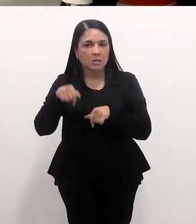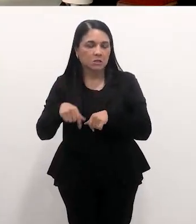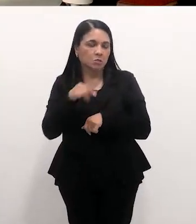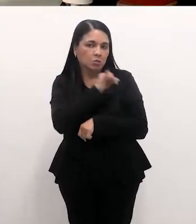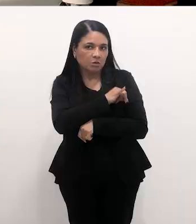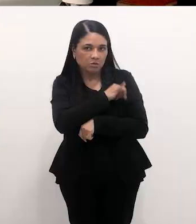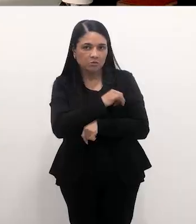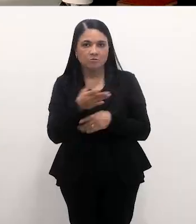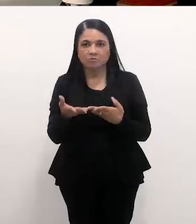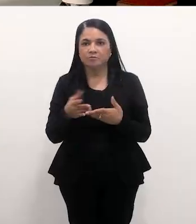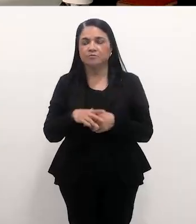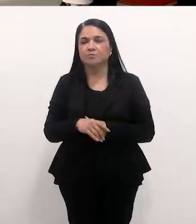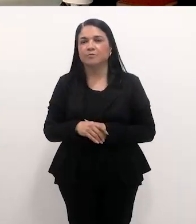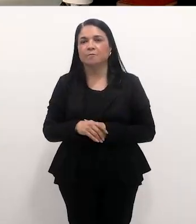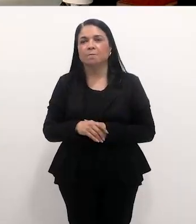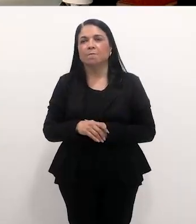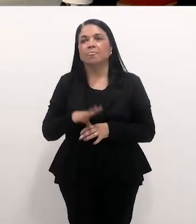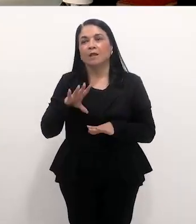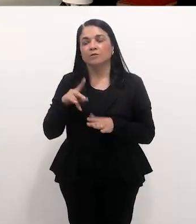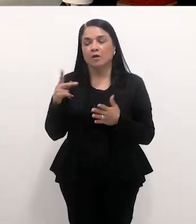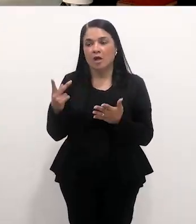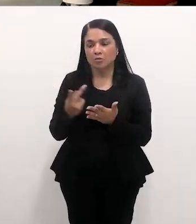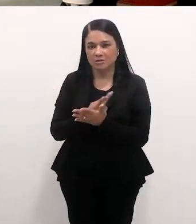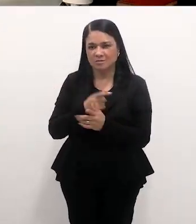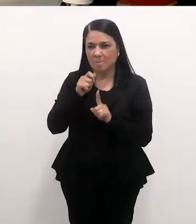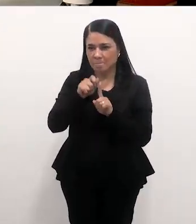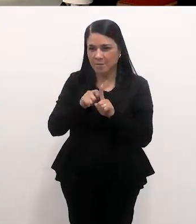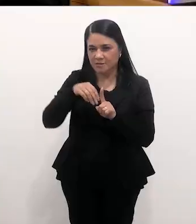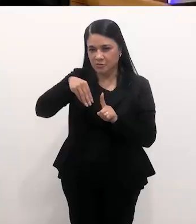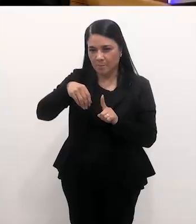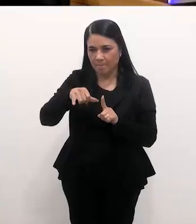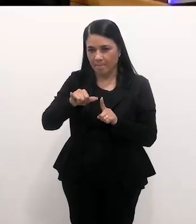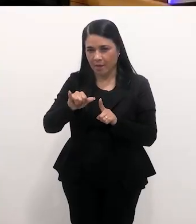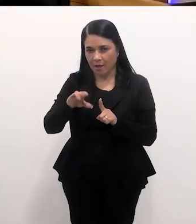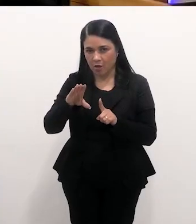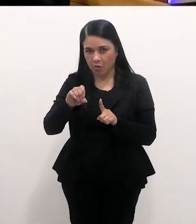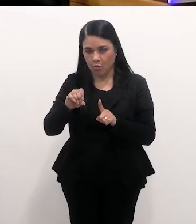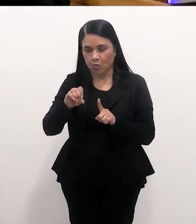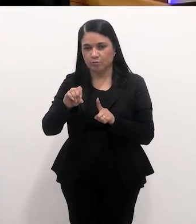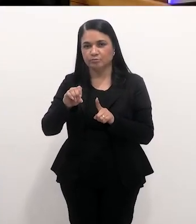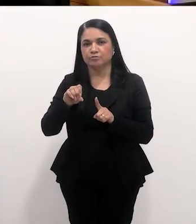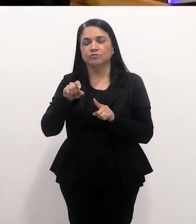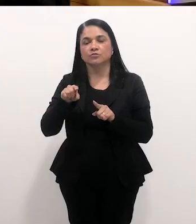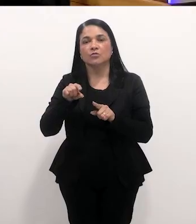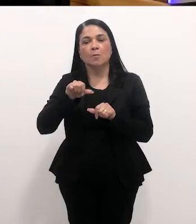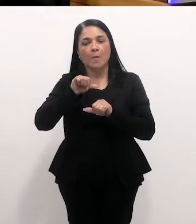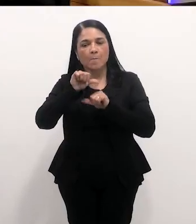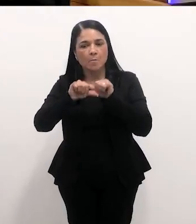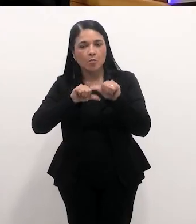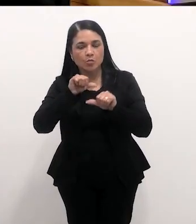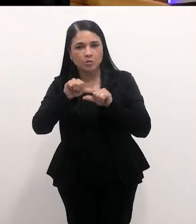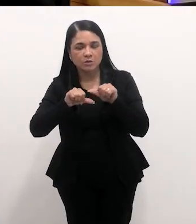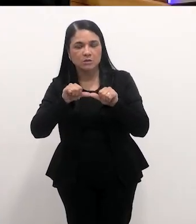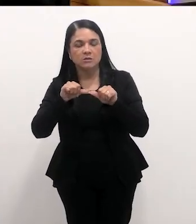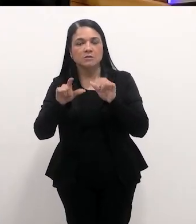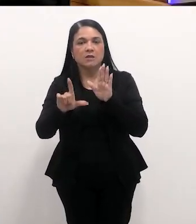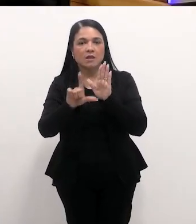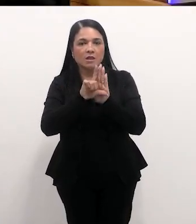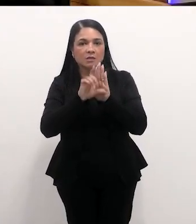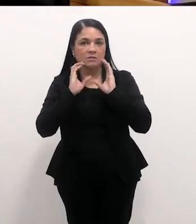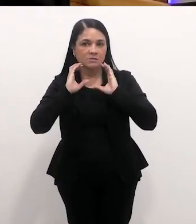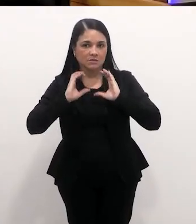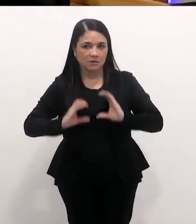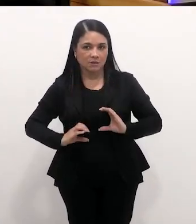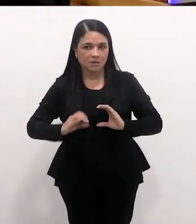cidadania italiana no Rio de Janeiro? Então, aconteceu no mês de maio uma reforma, como